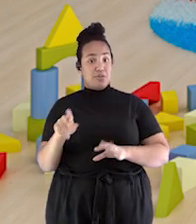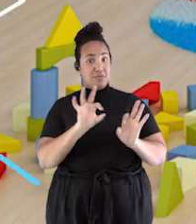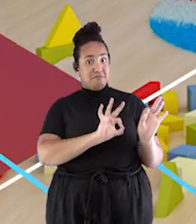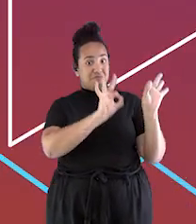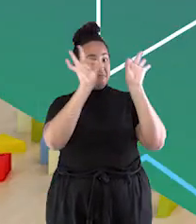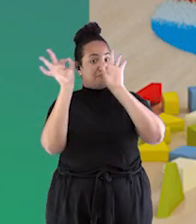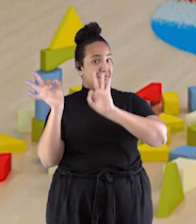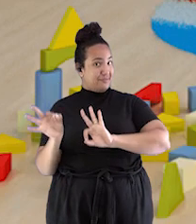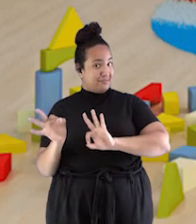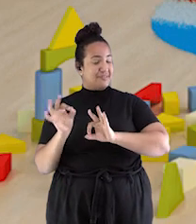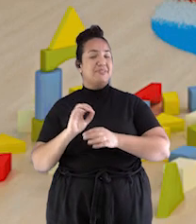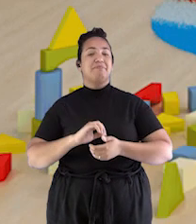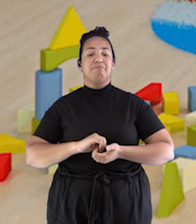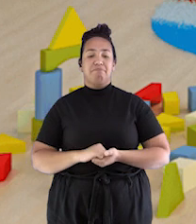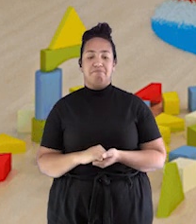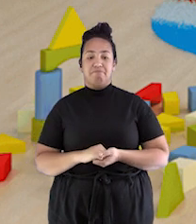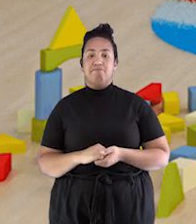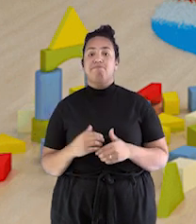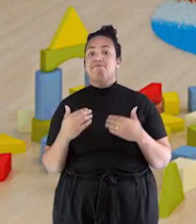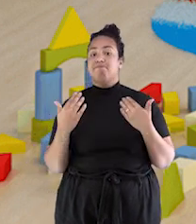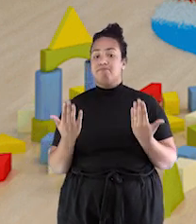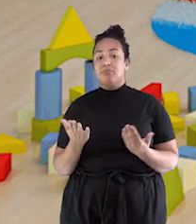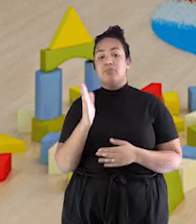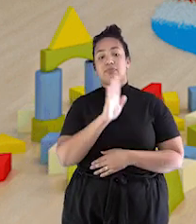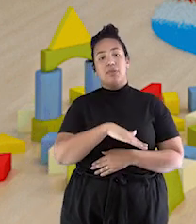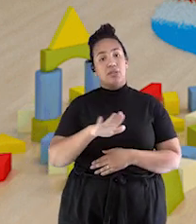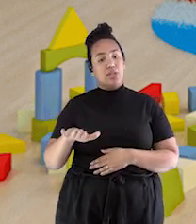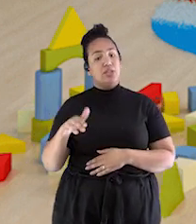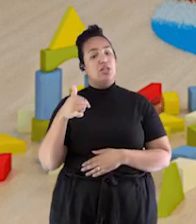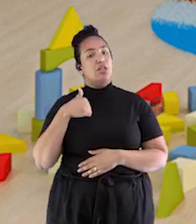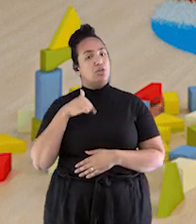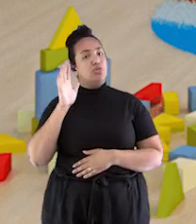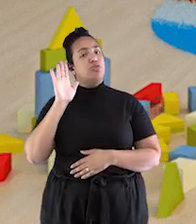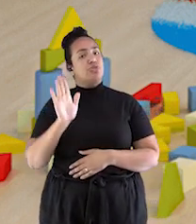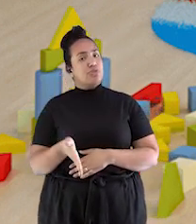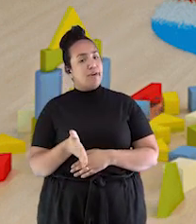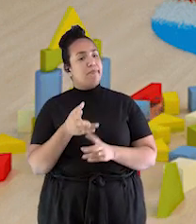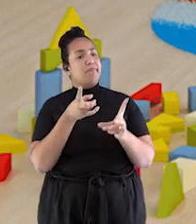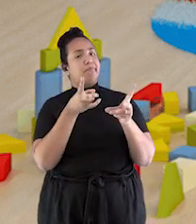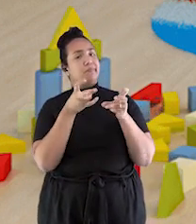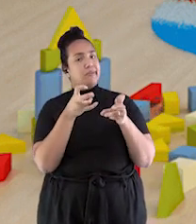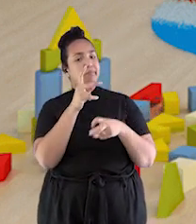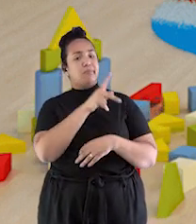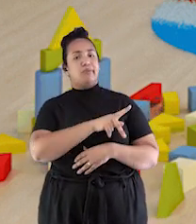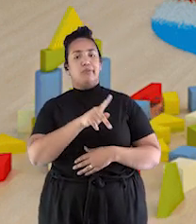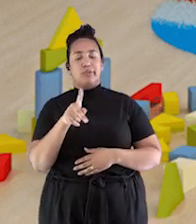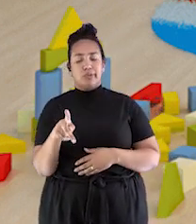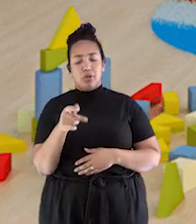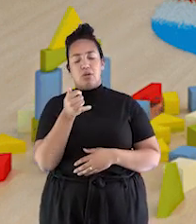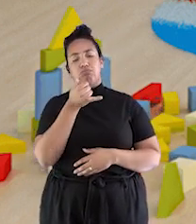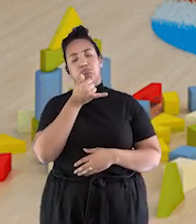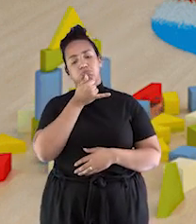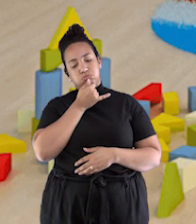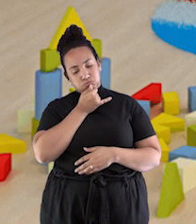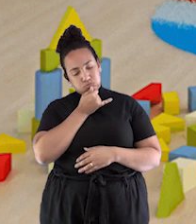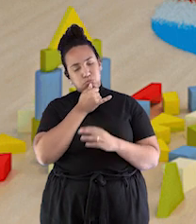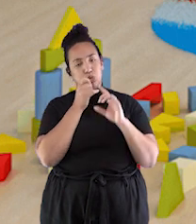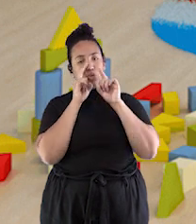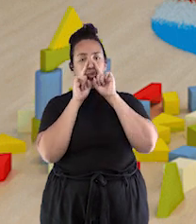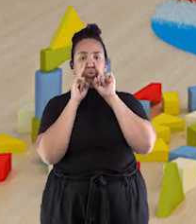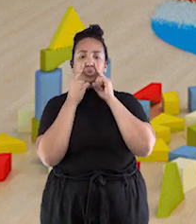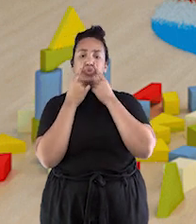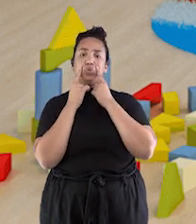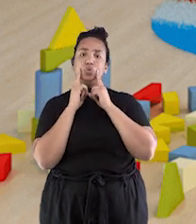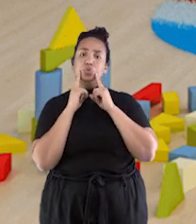a homenagem. Crianças, eu já vi alguns professores muito tristes, chorando, quando